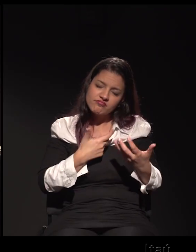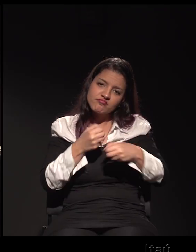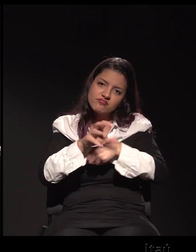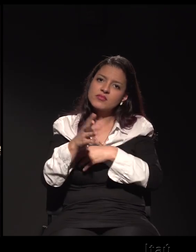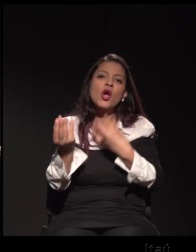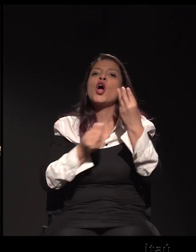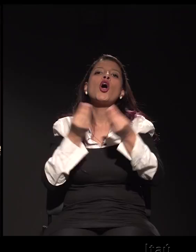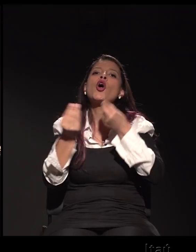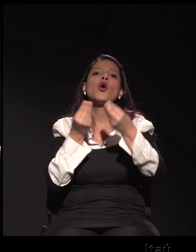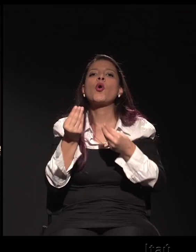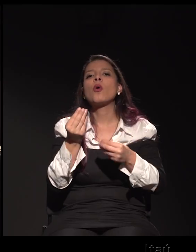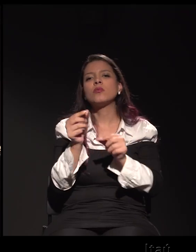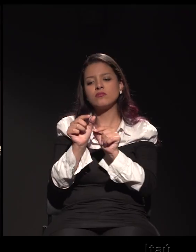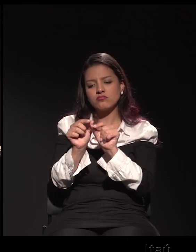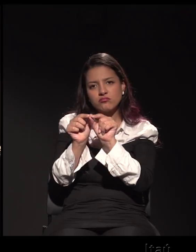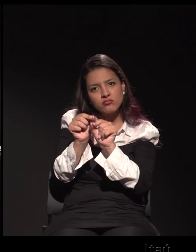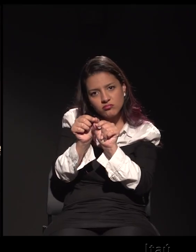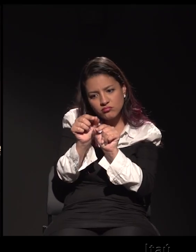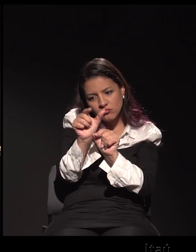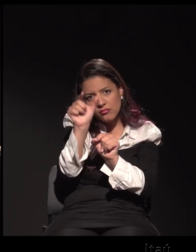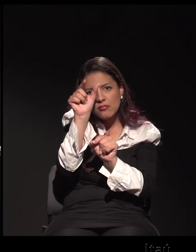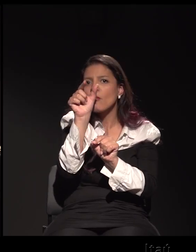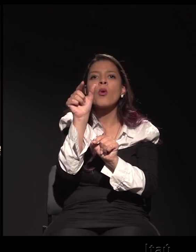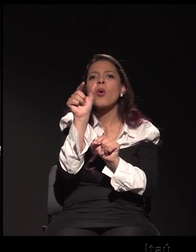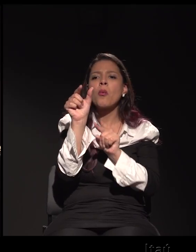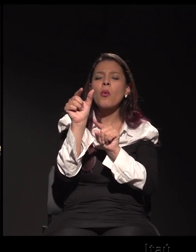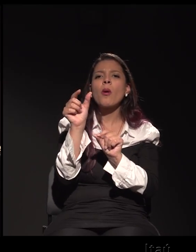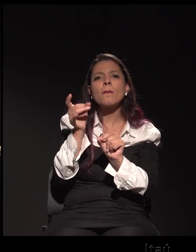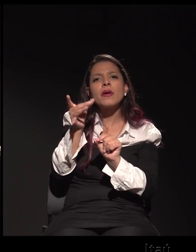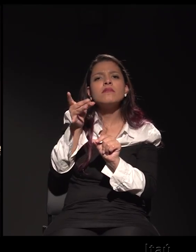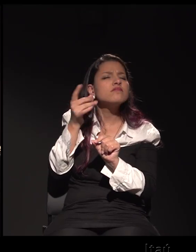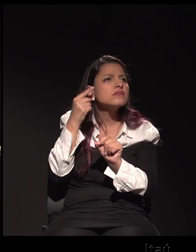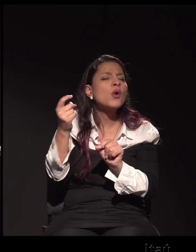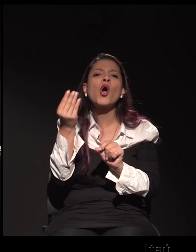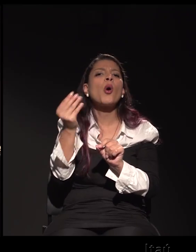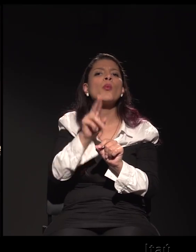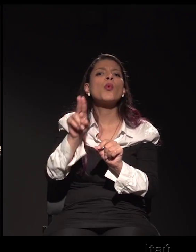como que a gente tira partido desse diapasão? Como que a gente aprende